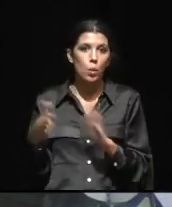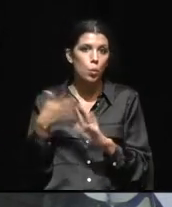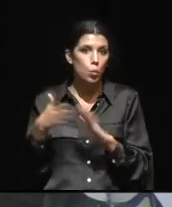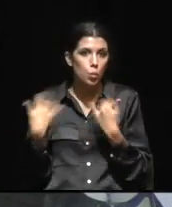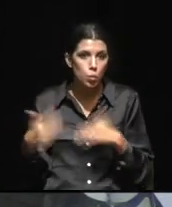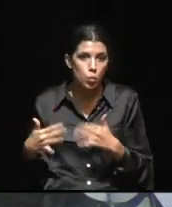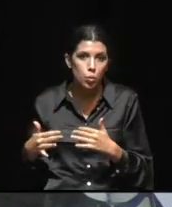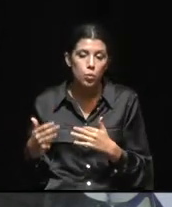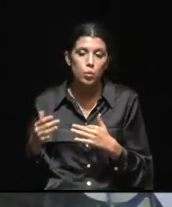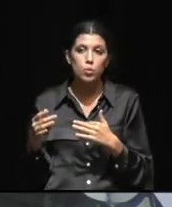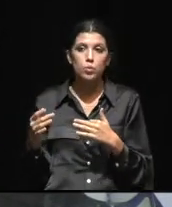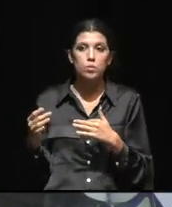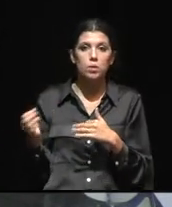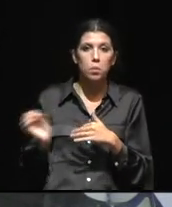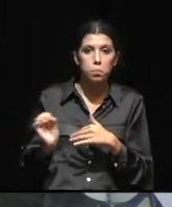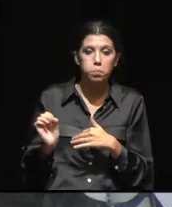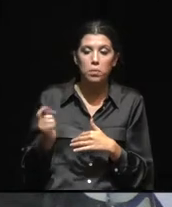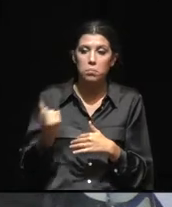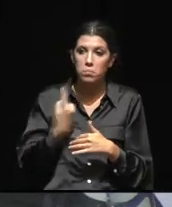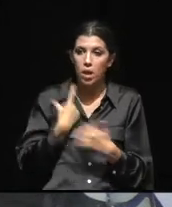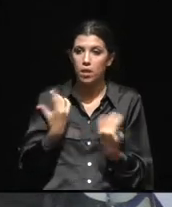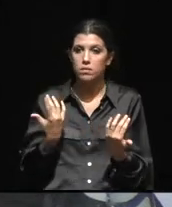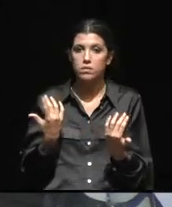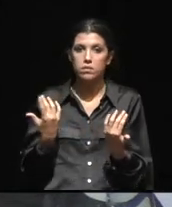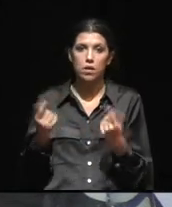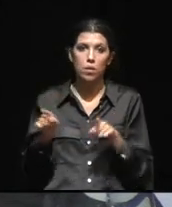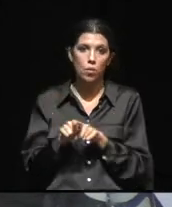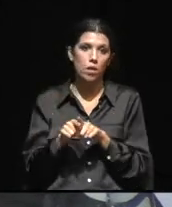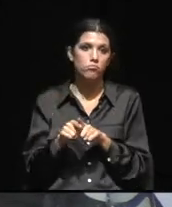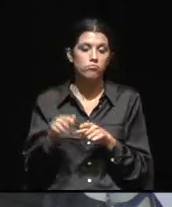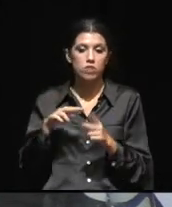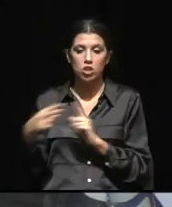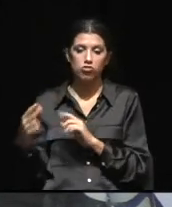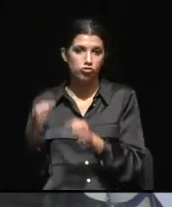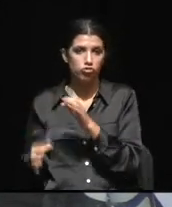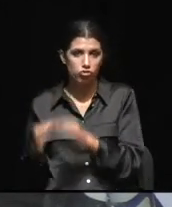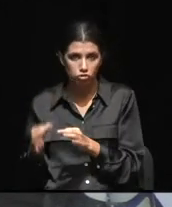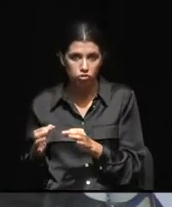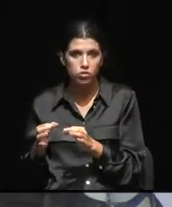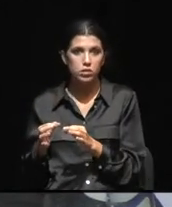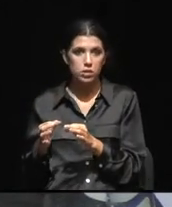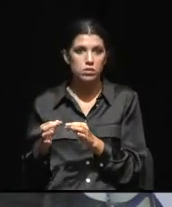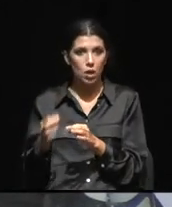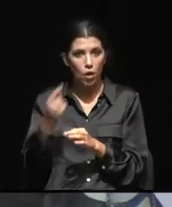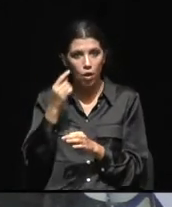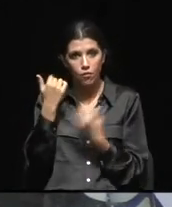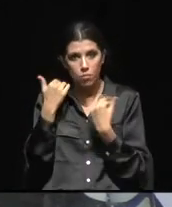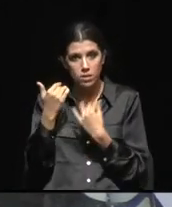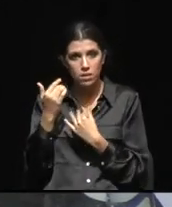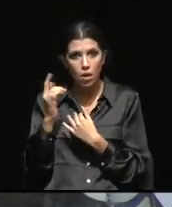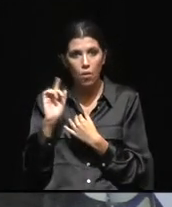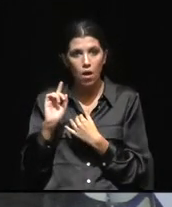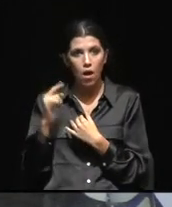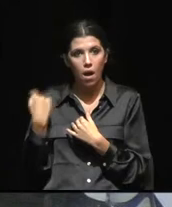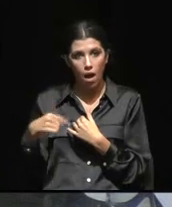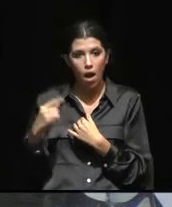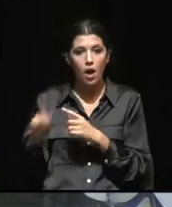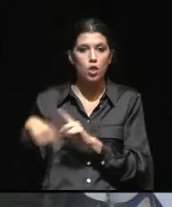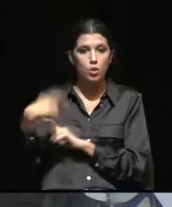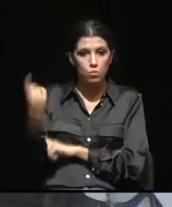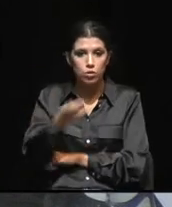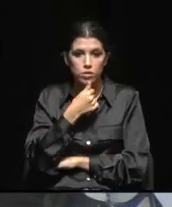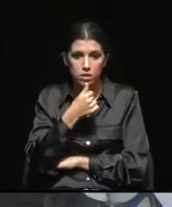jurídica Ou pelo menos tem que estar informada Tecnicamente e do ponto de vista jurídico e em face disso nós tomaremos essa decisão e depois